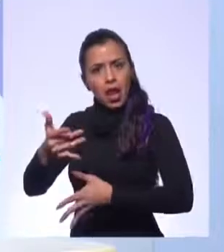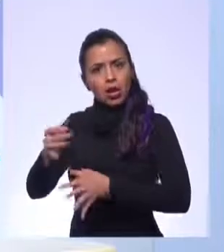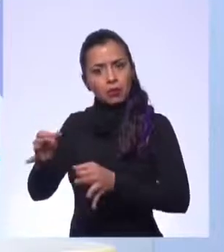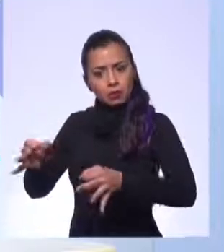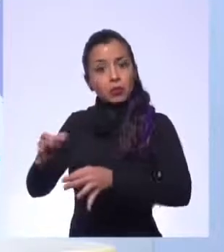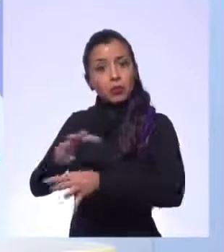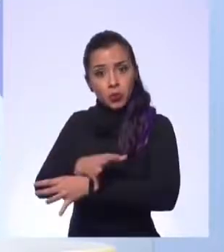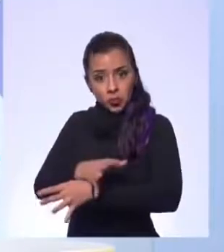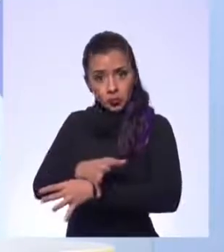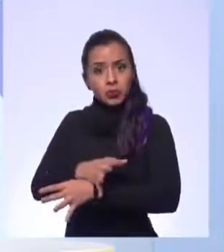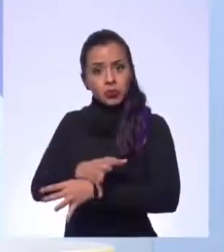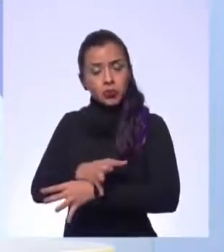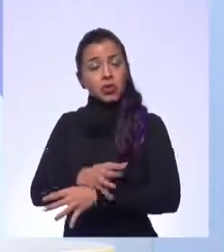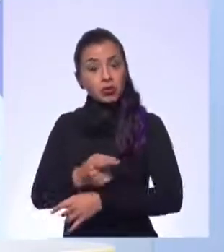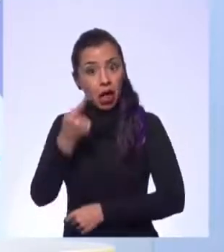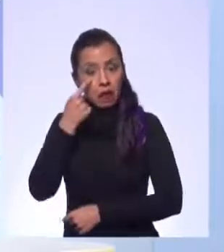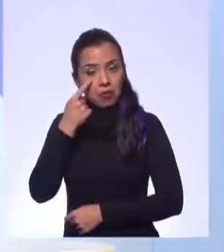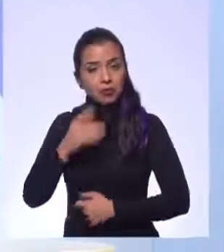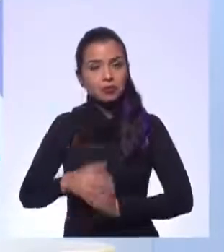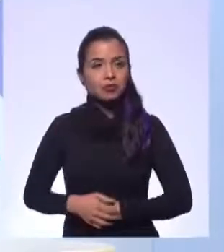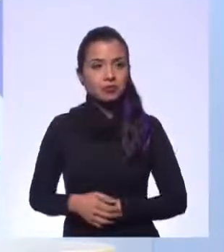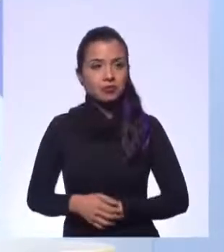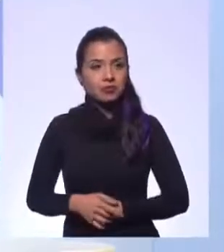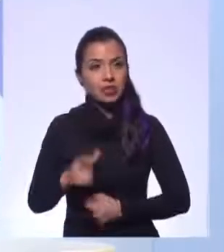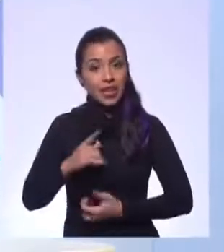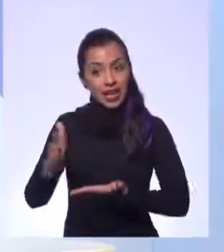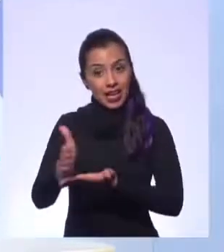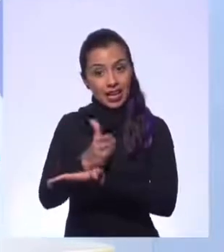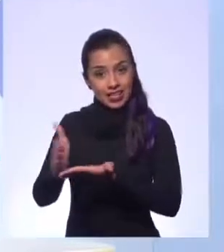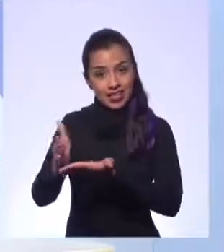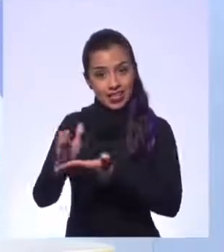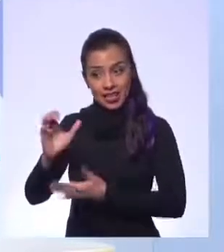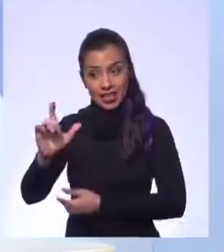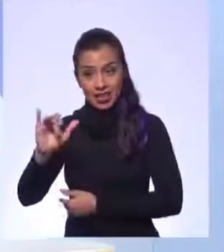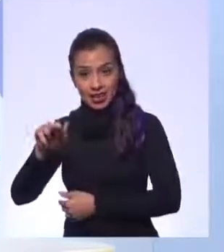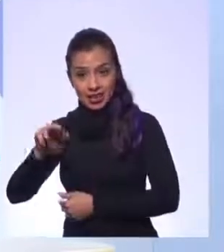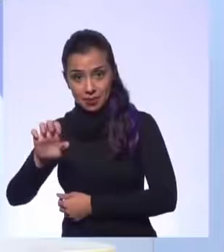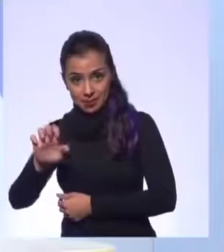tem pouquíssimos erros, vamos lá. Eles estão divididos entre climate e